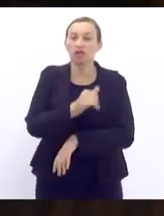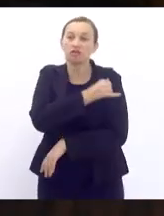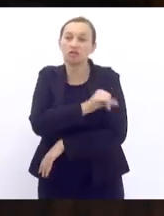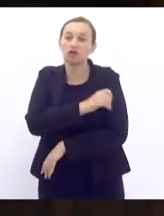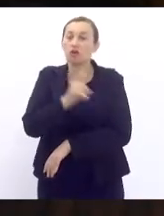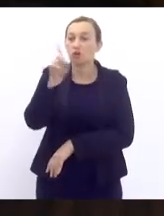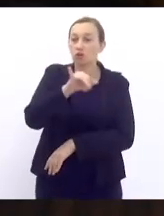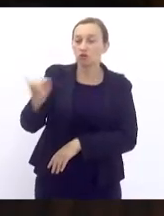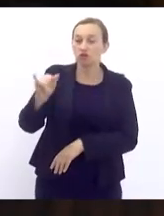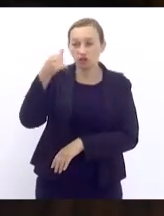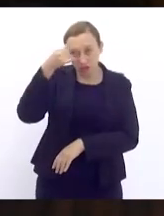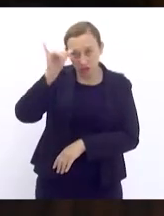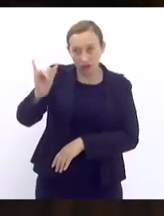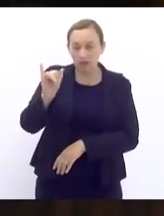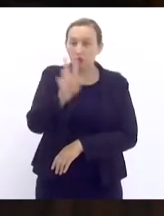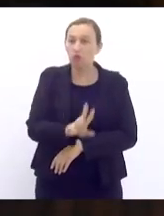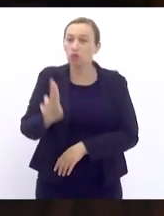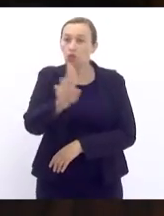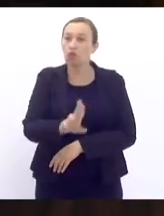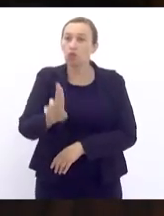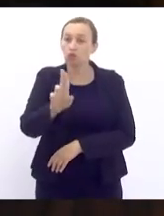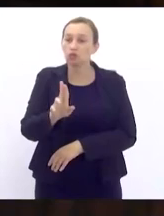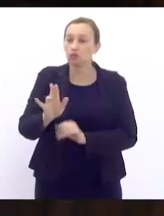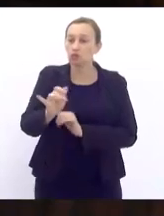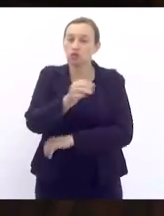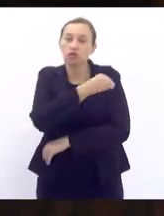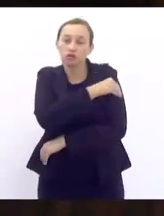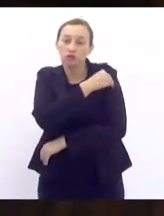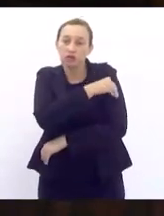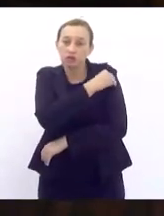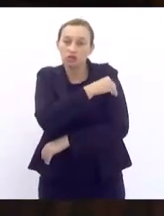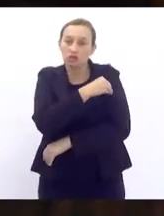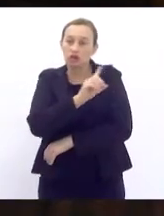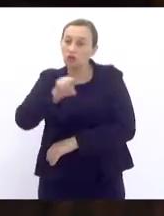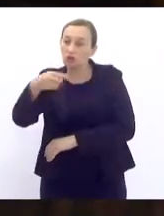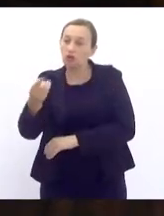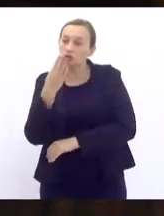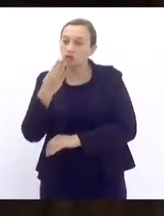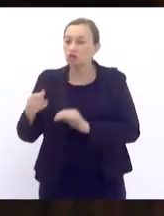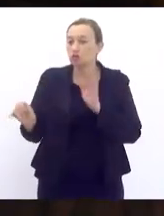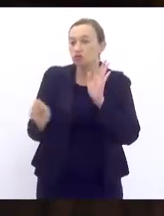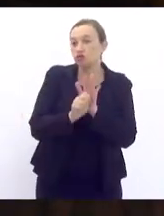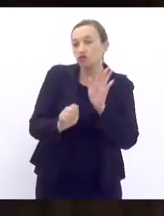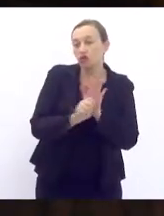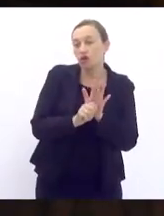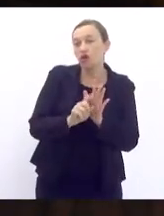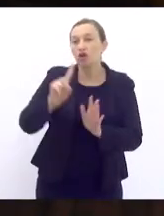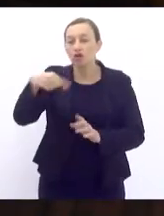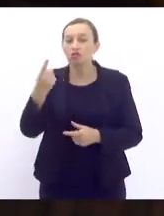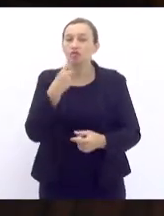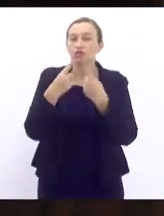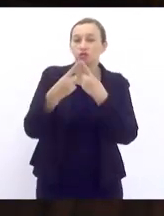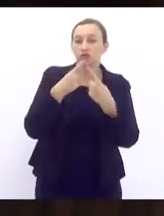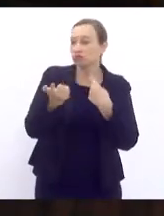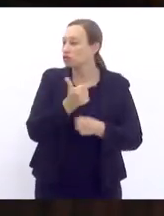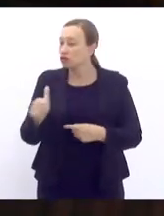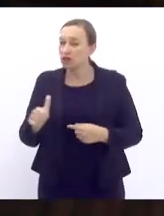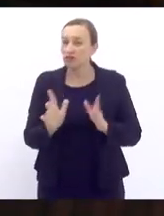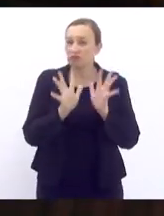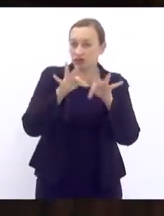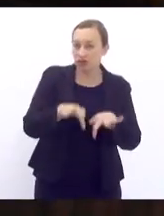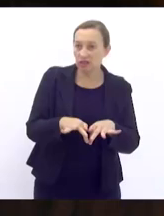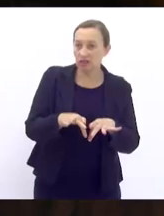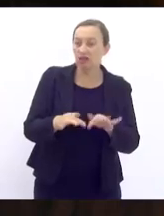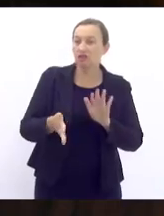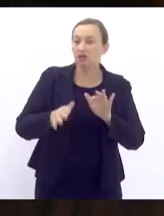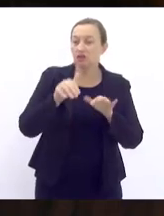prevenção ao uso abusivo de álcool e outras drogas. Em discussão, não havendo quem queira discutir, encerrada a